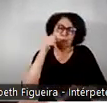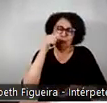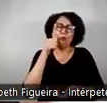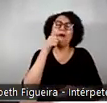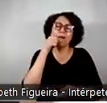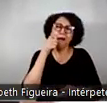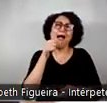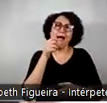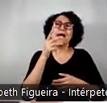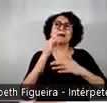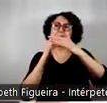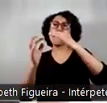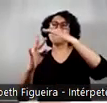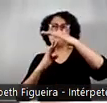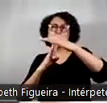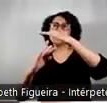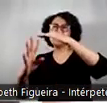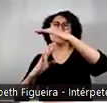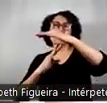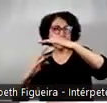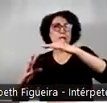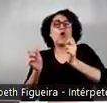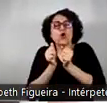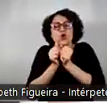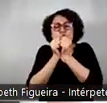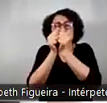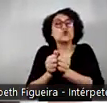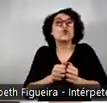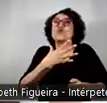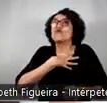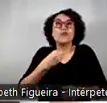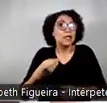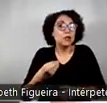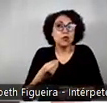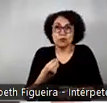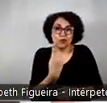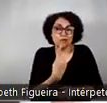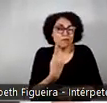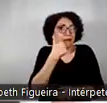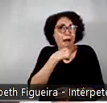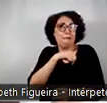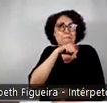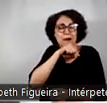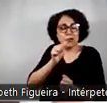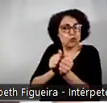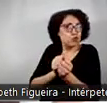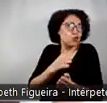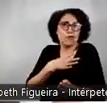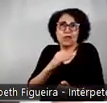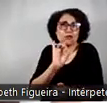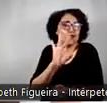junto com seus filhos, sobretudo mães solas, né, que acabam migrando, né, para fazendo esse processo de